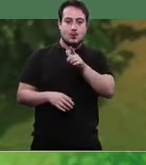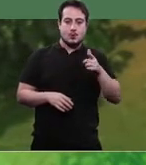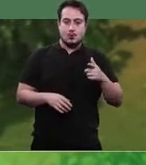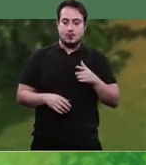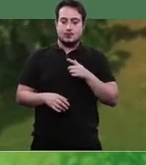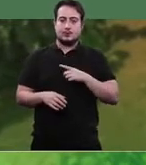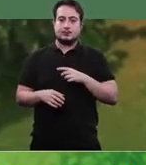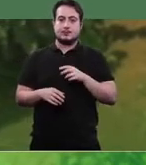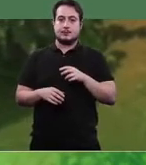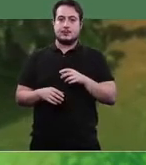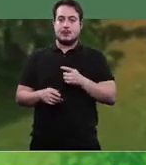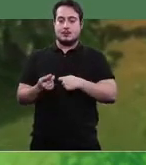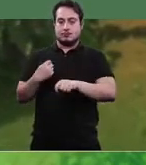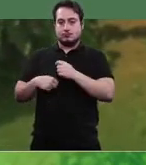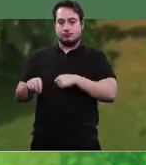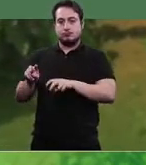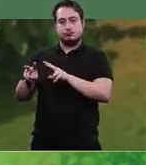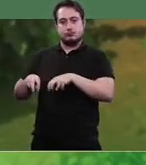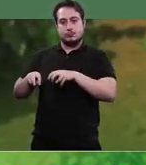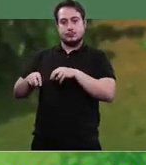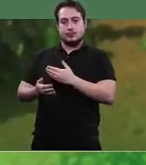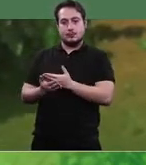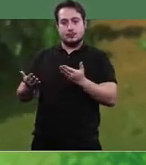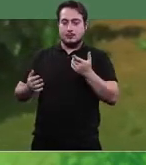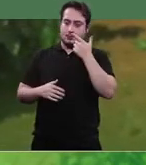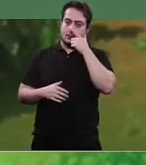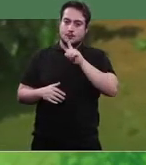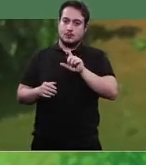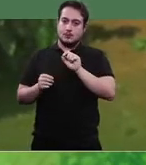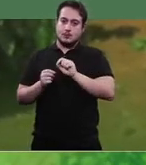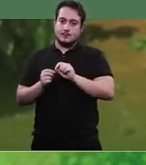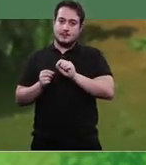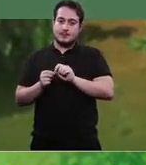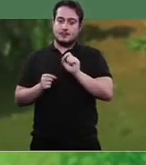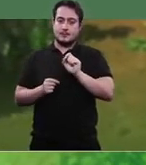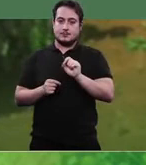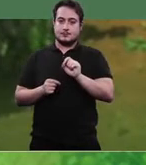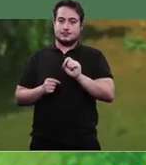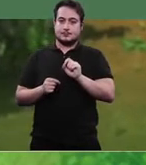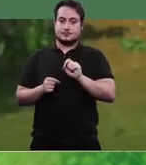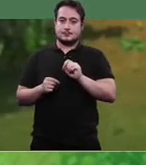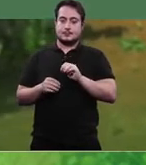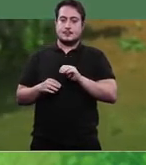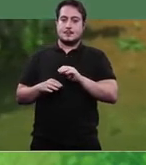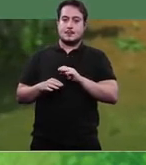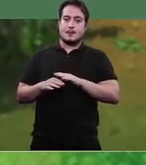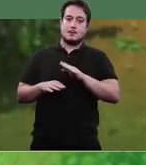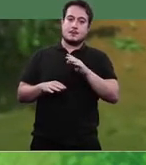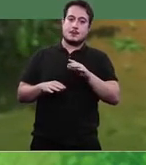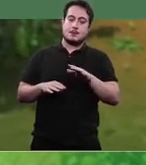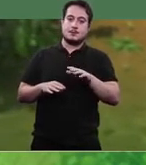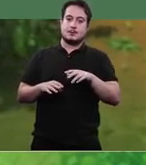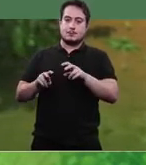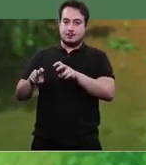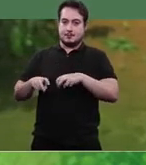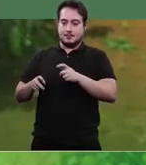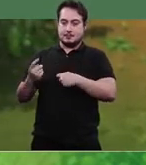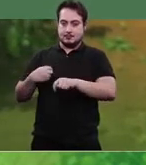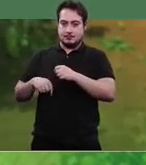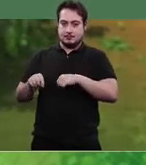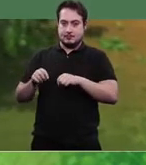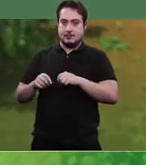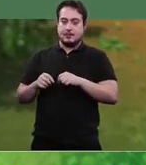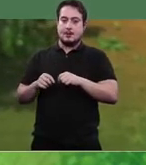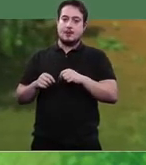outros produtos de agronegócio, que a gente consiga fazer demais produtos do agronegócio no mercado internacional,